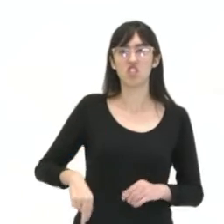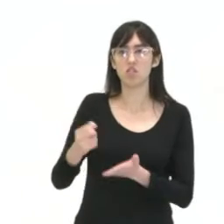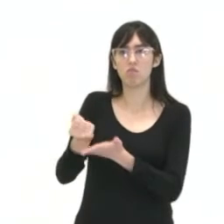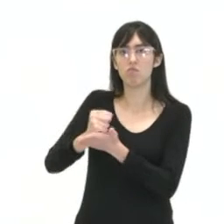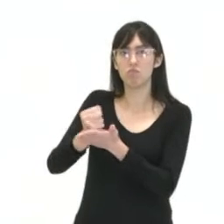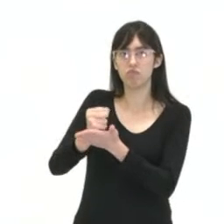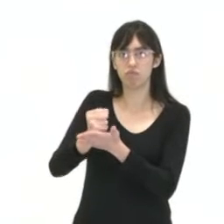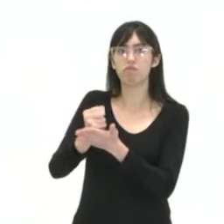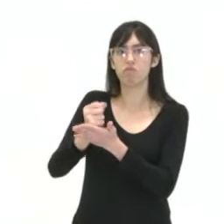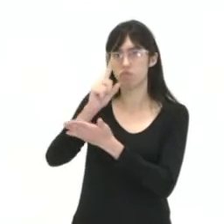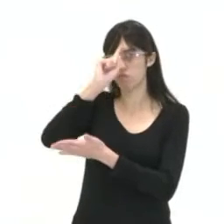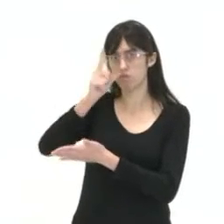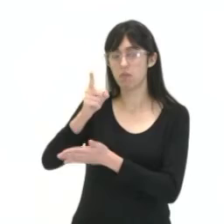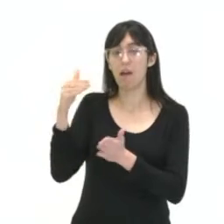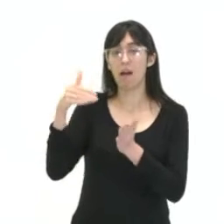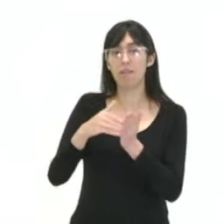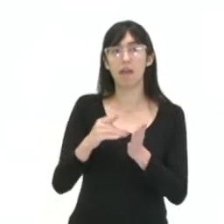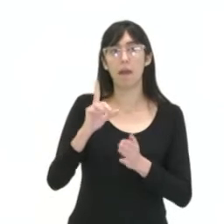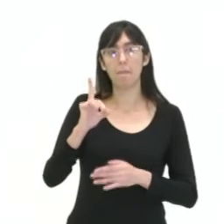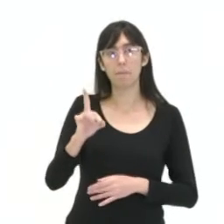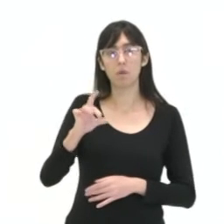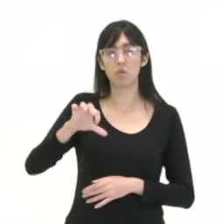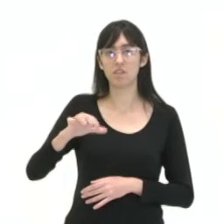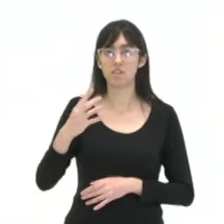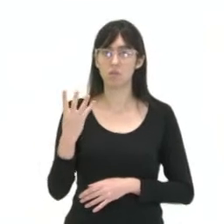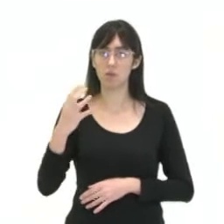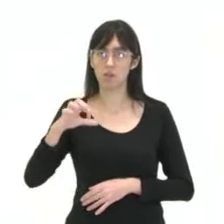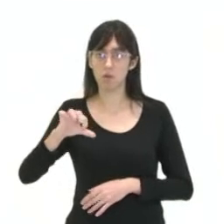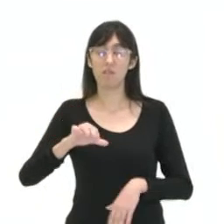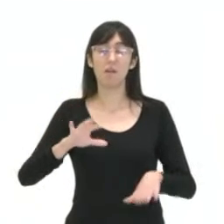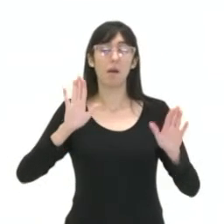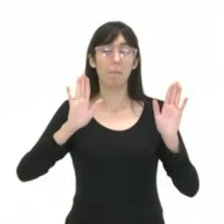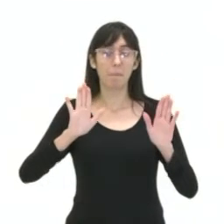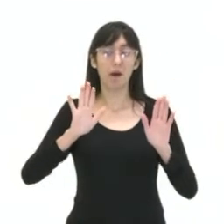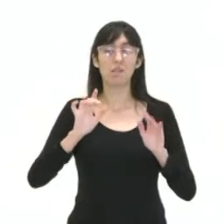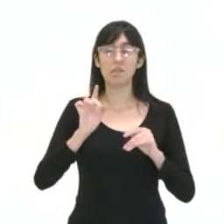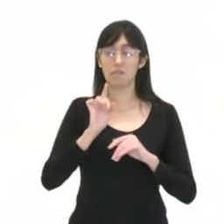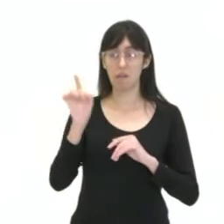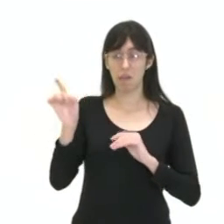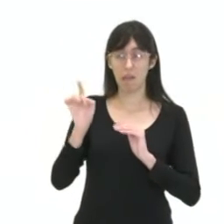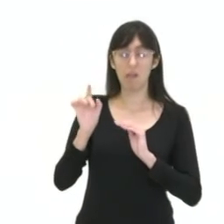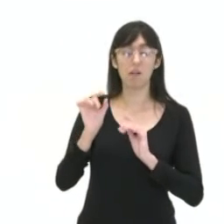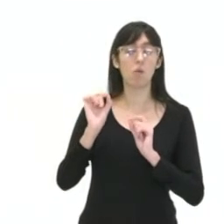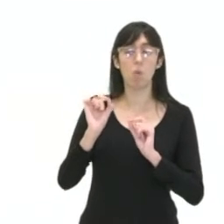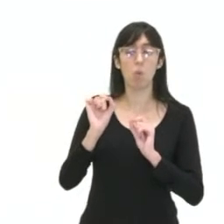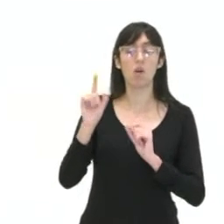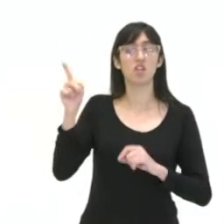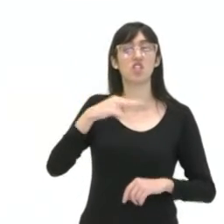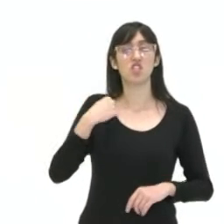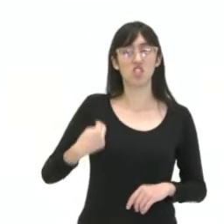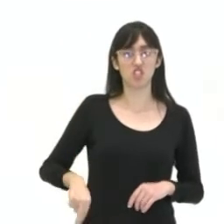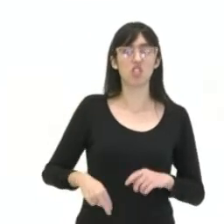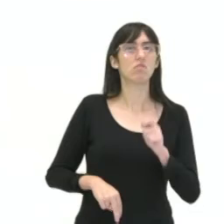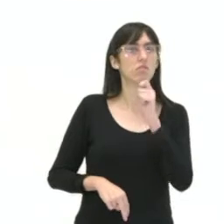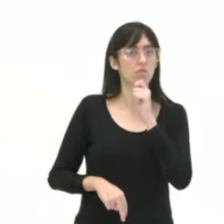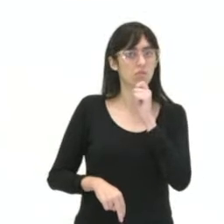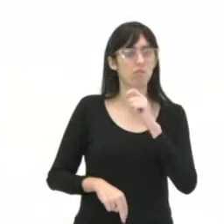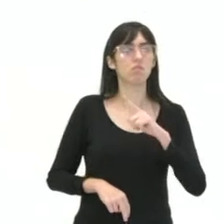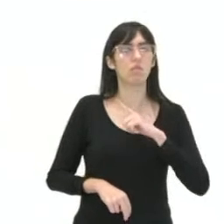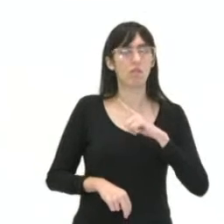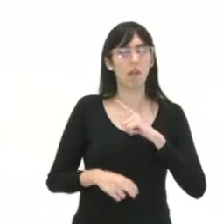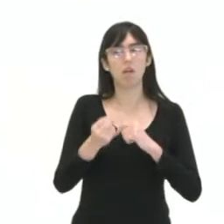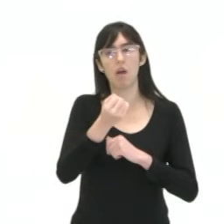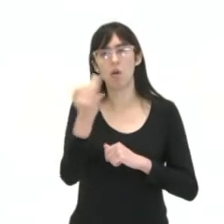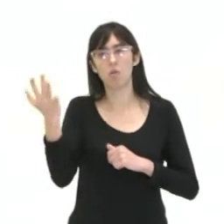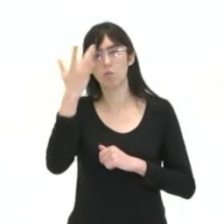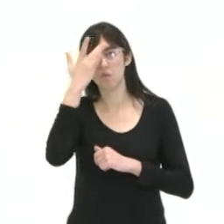1949. Mas antes do fim do Kuomintang, a China ela já é polarizada entre